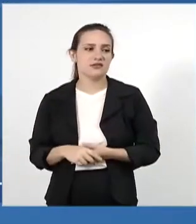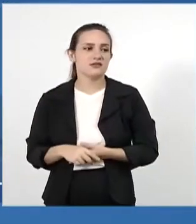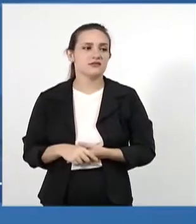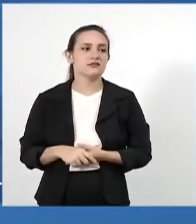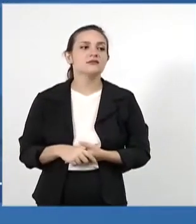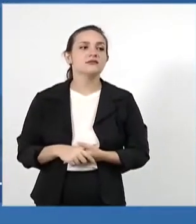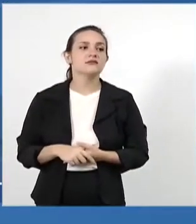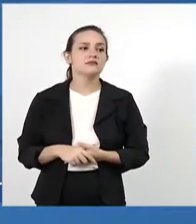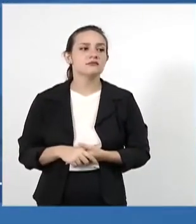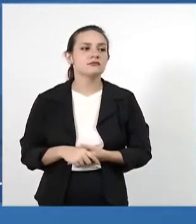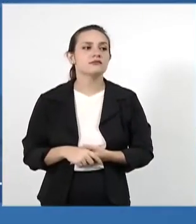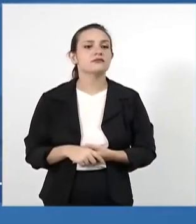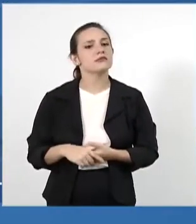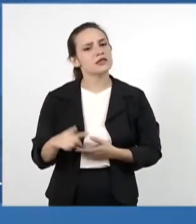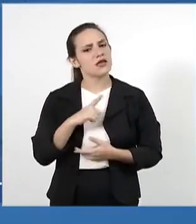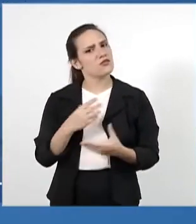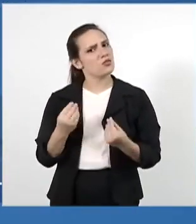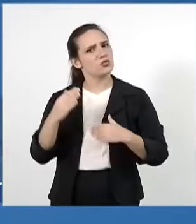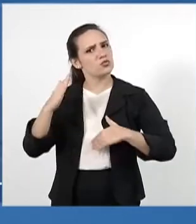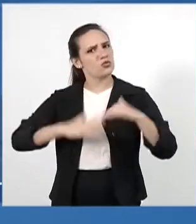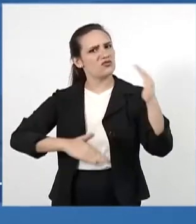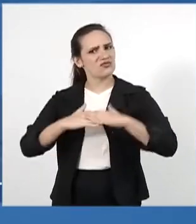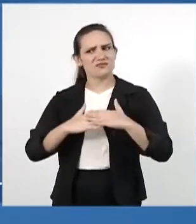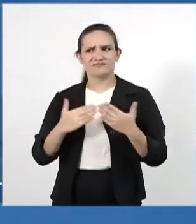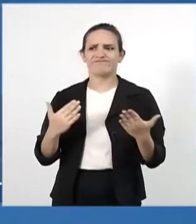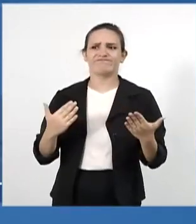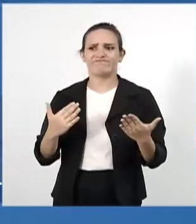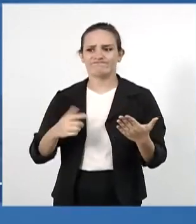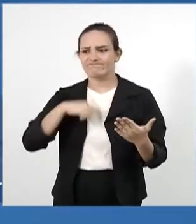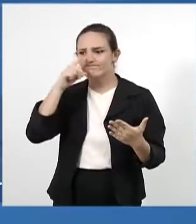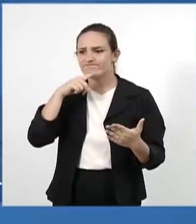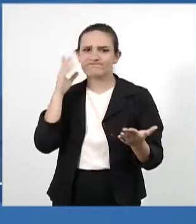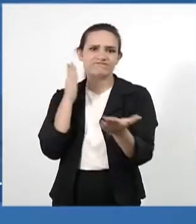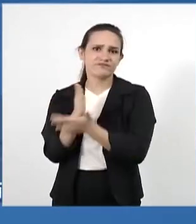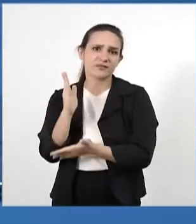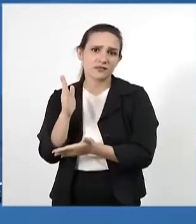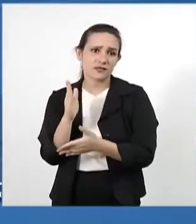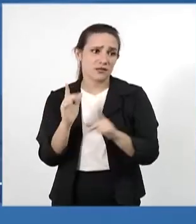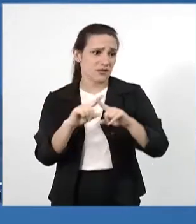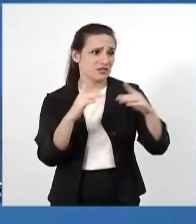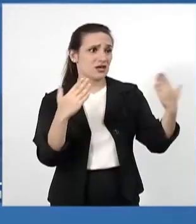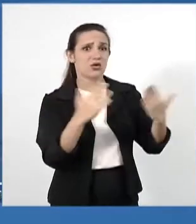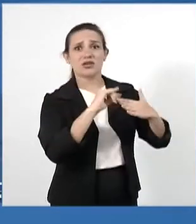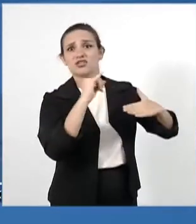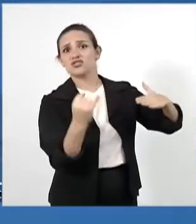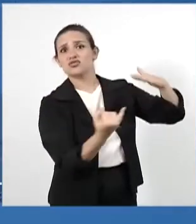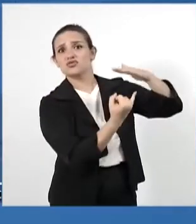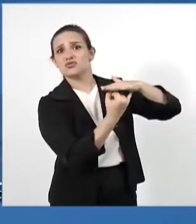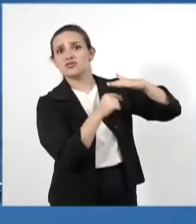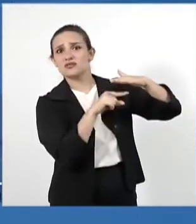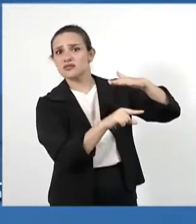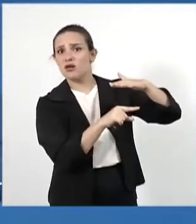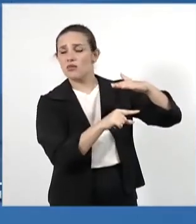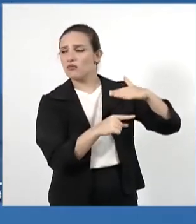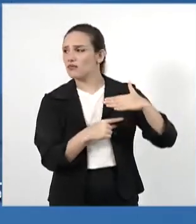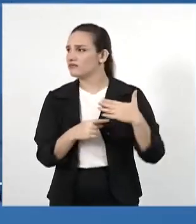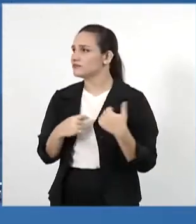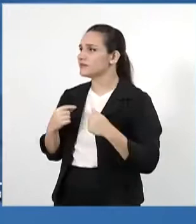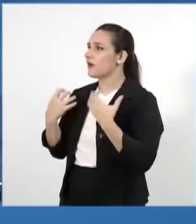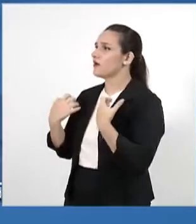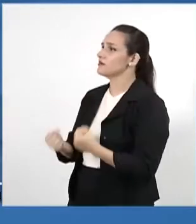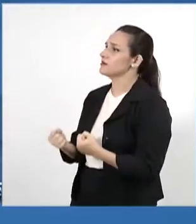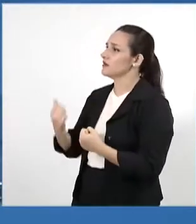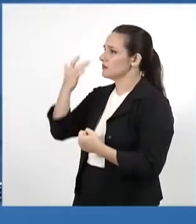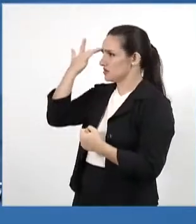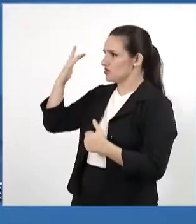muitos profissionais acabaram não sendo aprovados e a entidade está recebendo professores que não